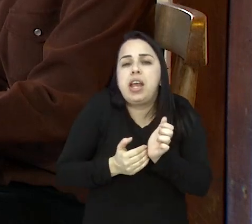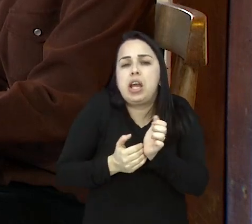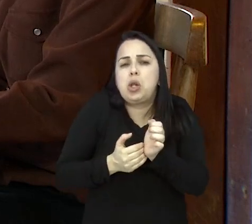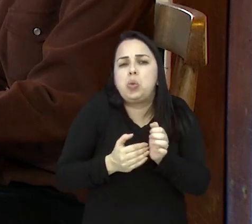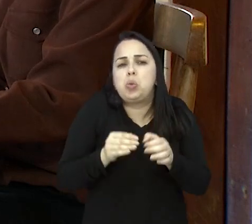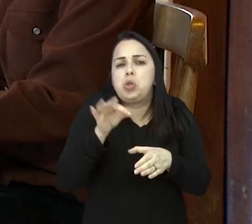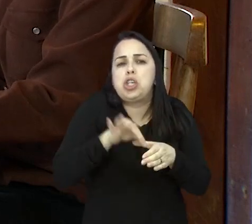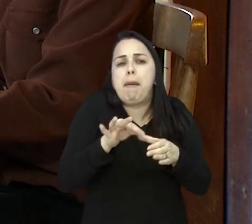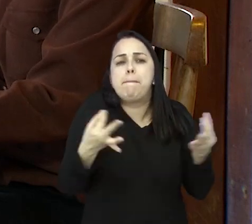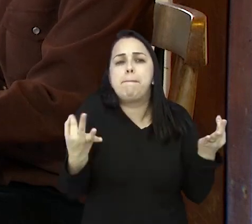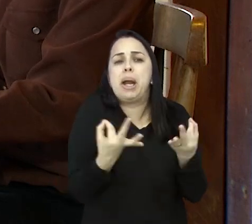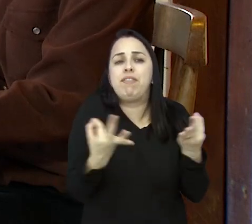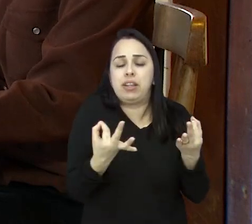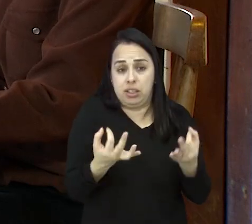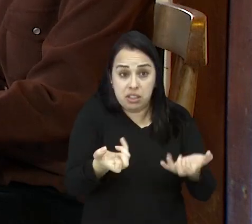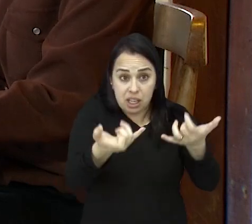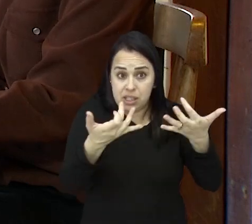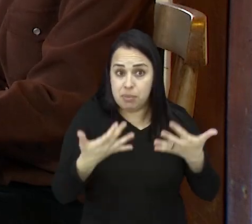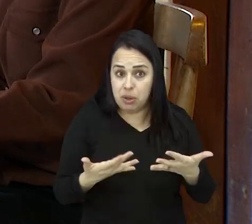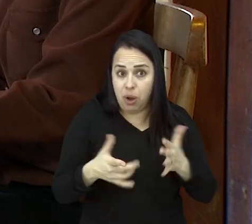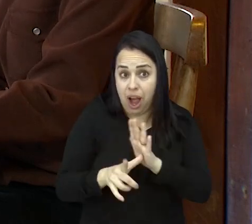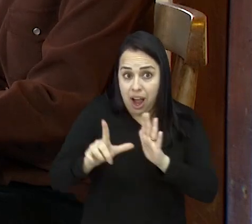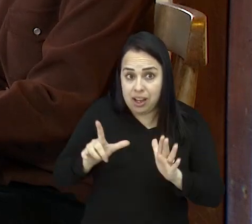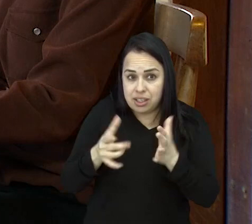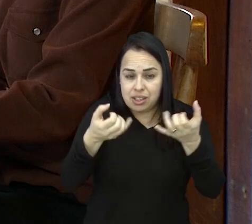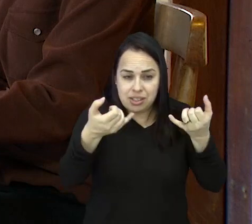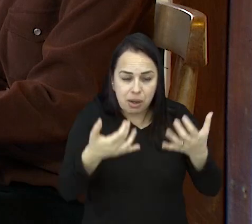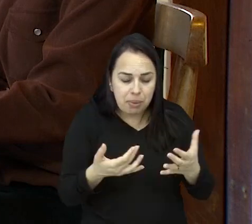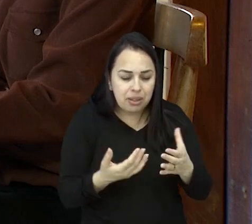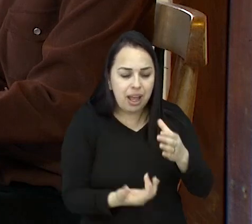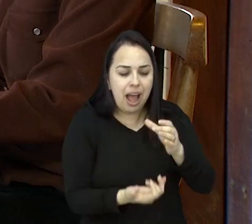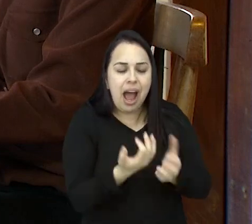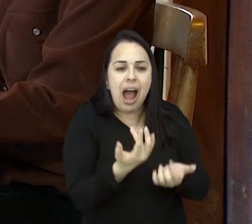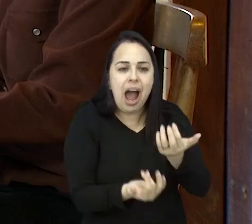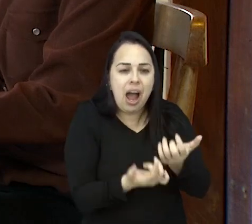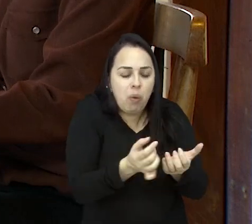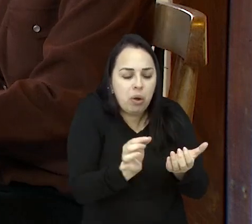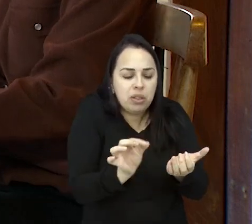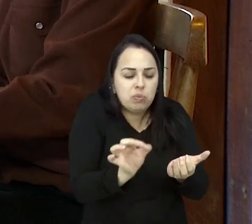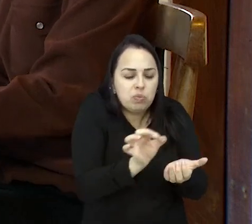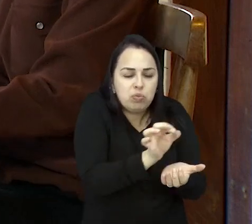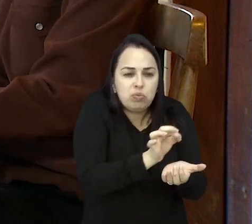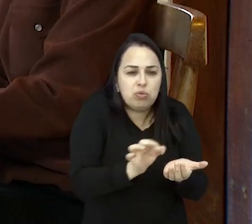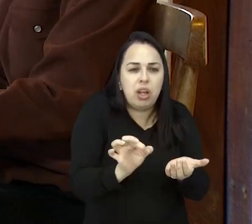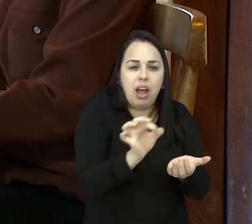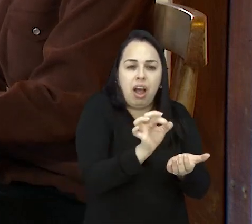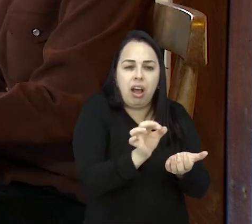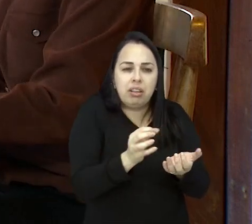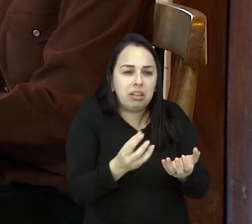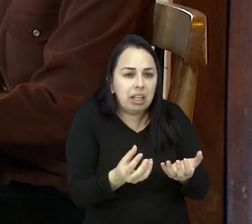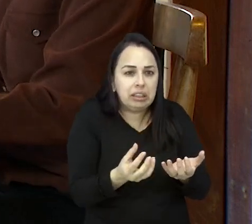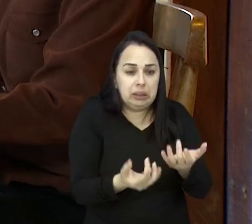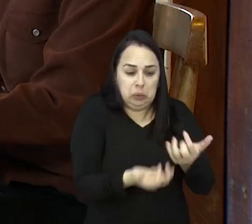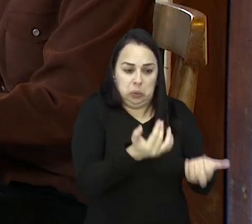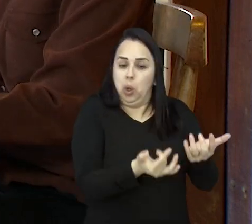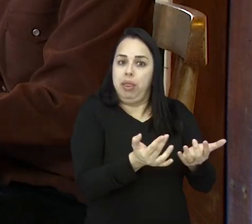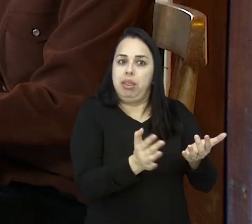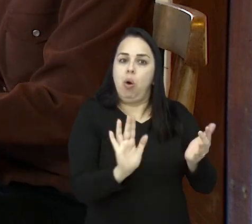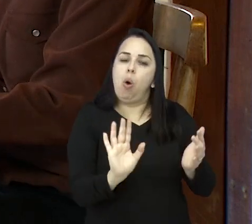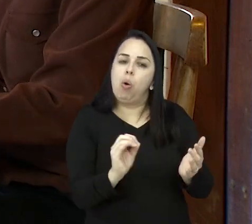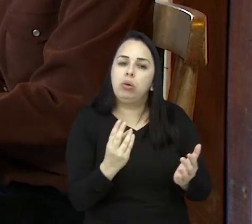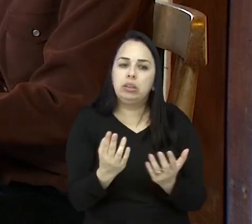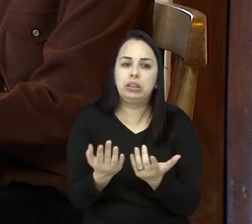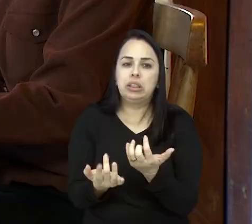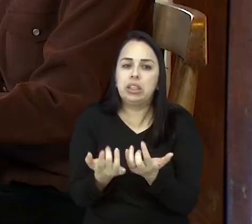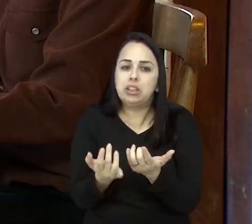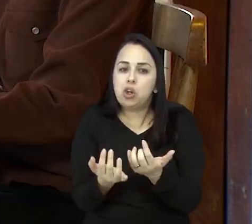de um chá perfeito? Porque você tinha comentado da questão das bolinhas, né, no primeiro bloco. Ferve a água, não ferve a